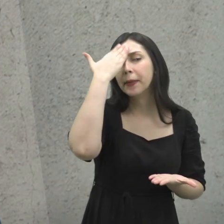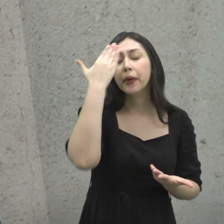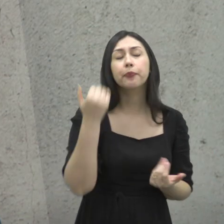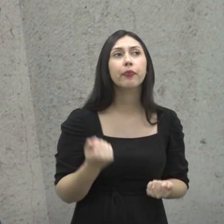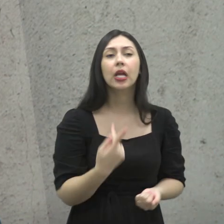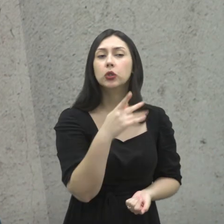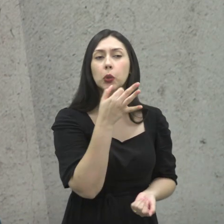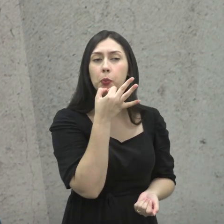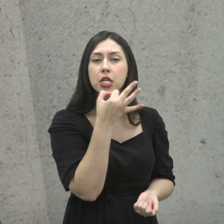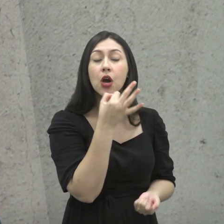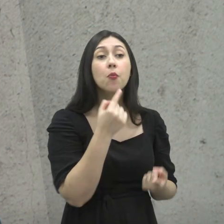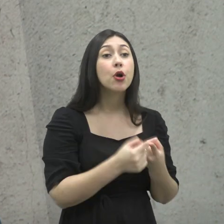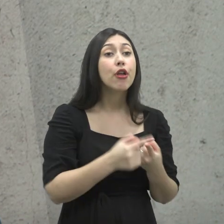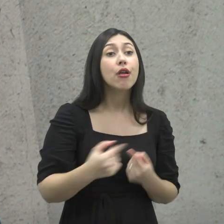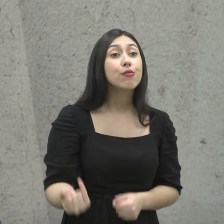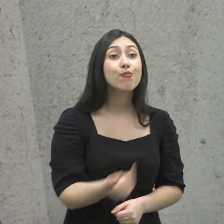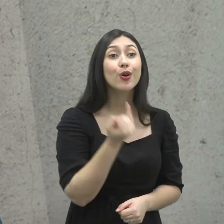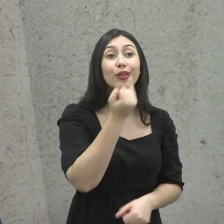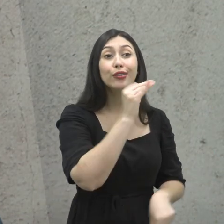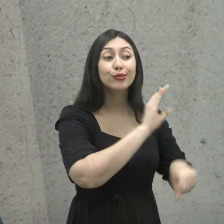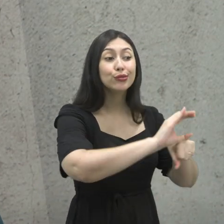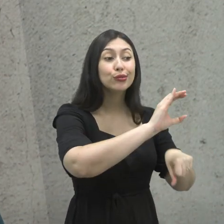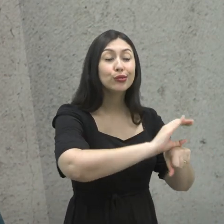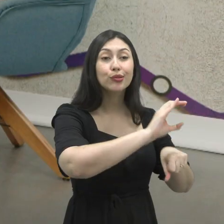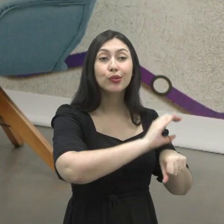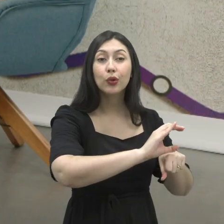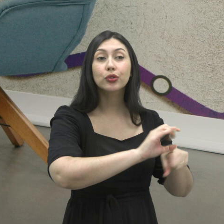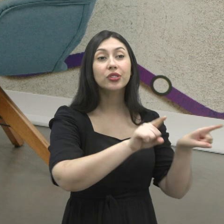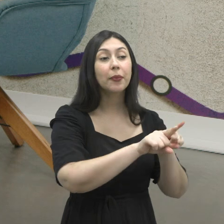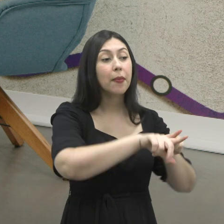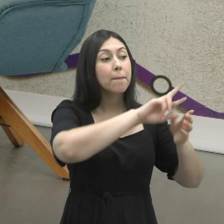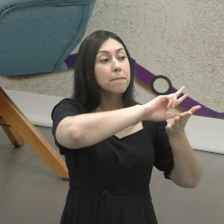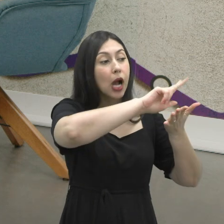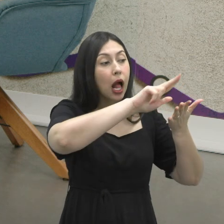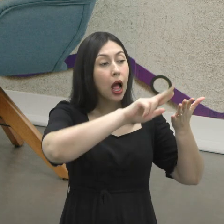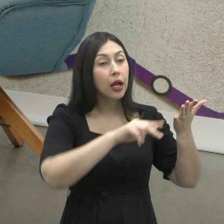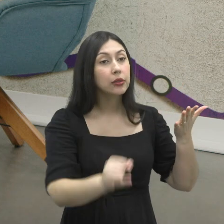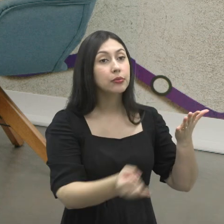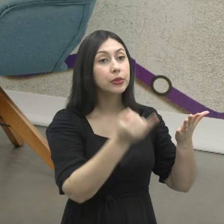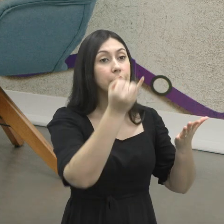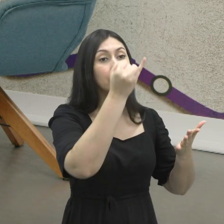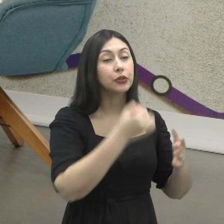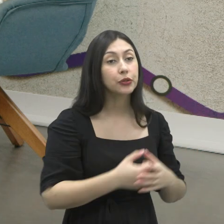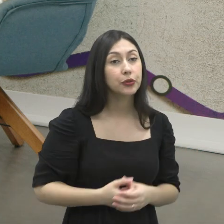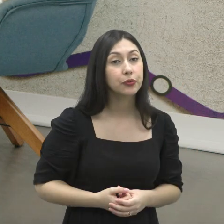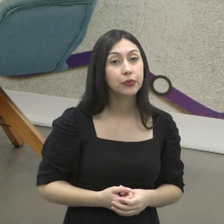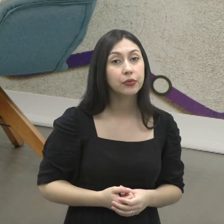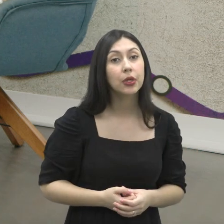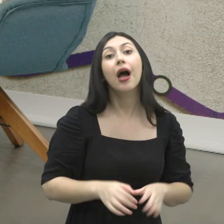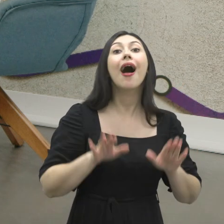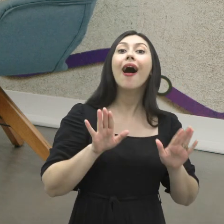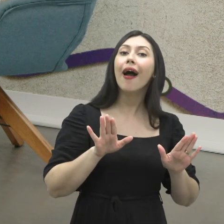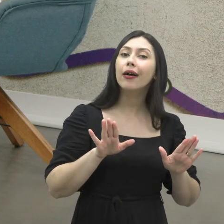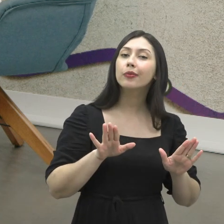né, de ter um curso e os outros cursos específicos que você considera essencial, professora. Mas só um